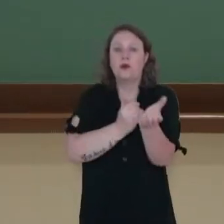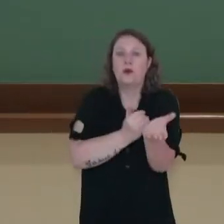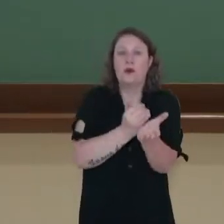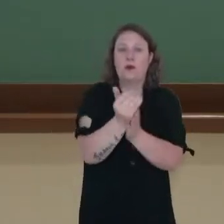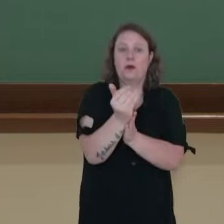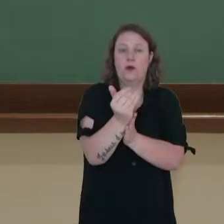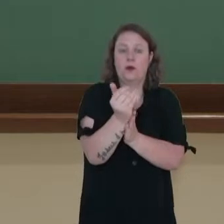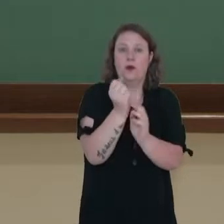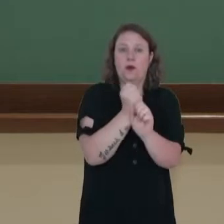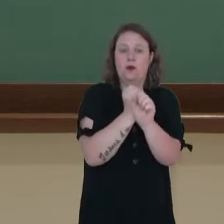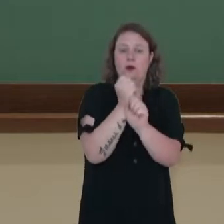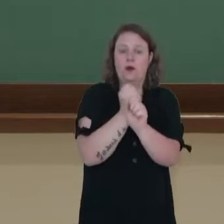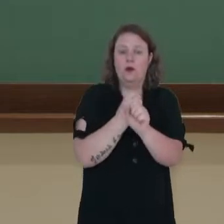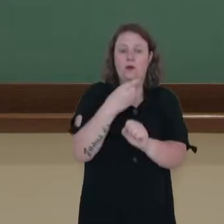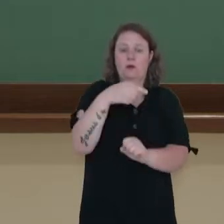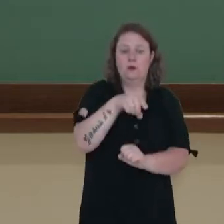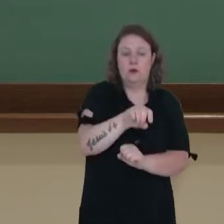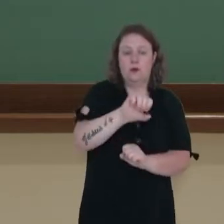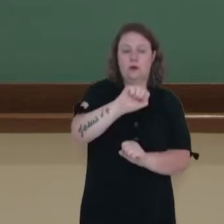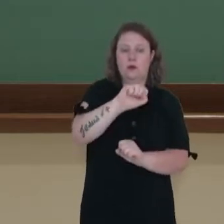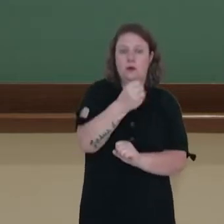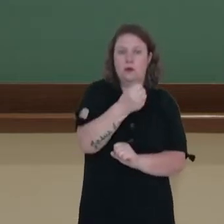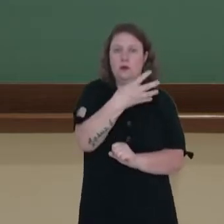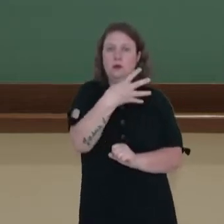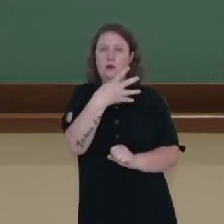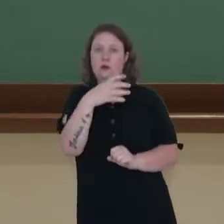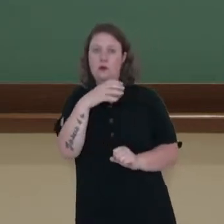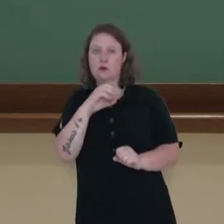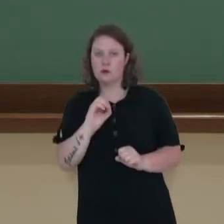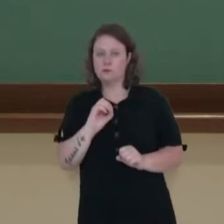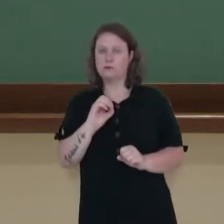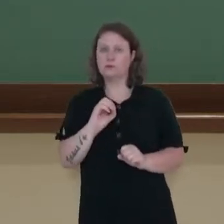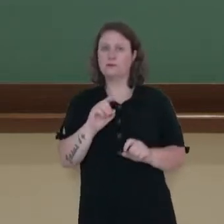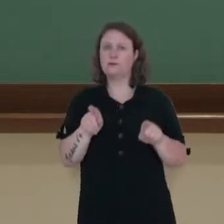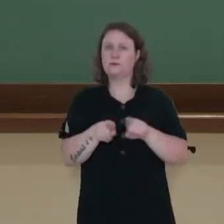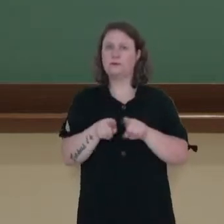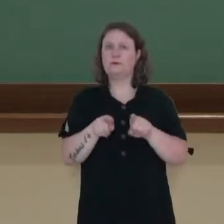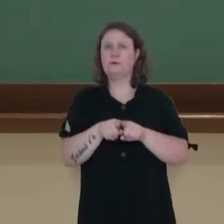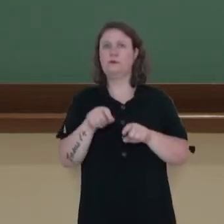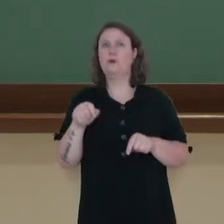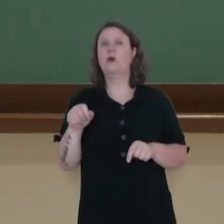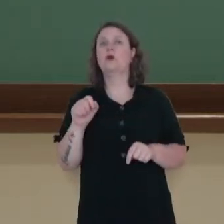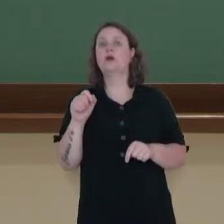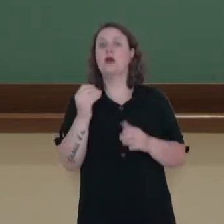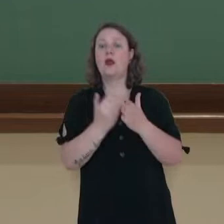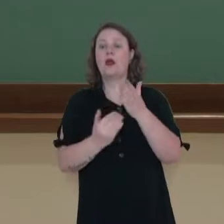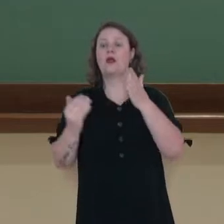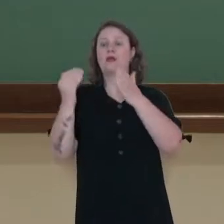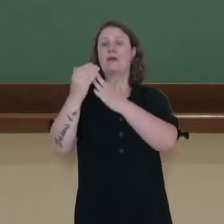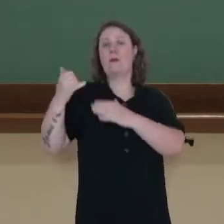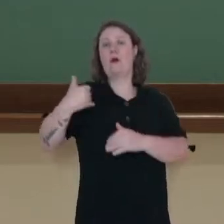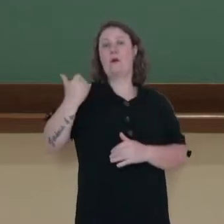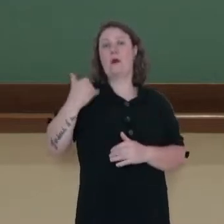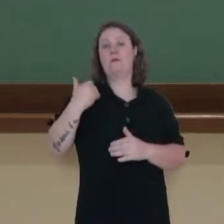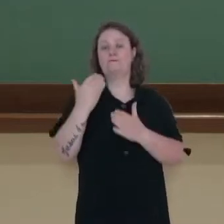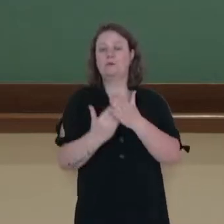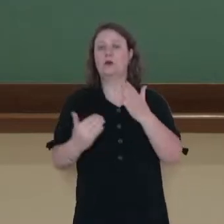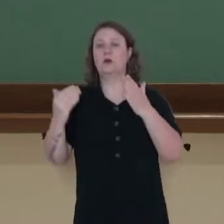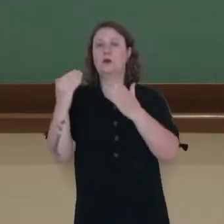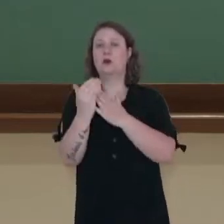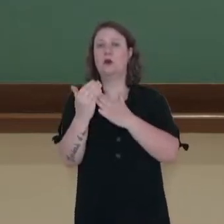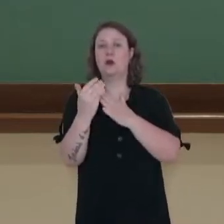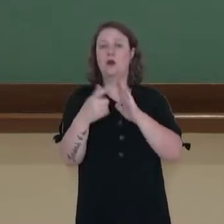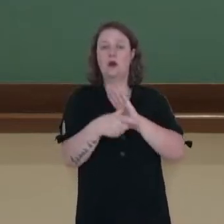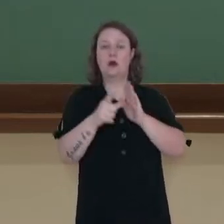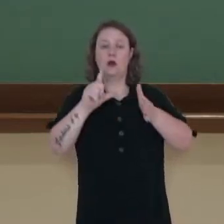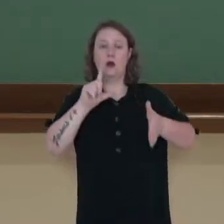de 1840. Um golpe da maioridade antecipa a maioridade civil de